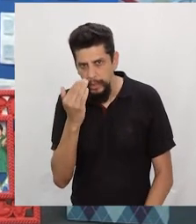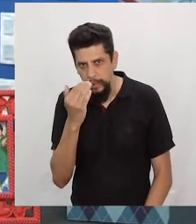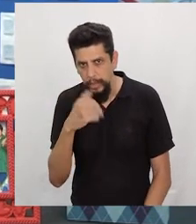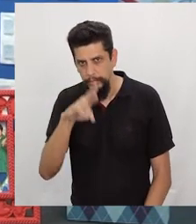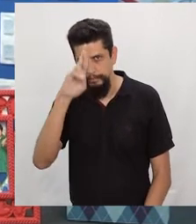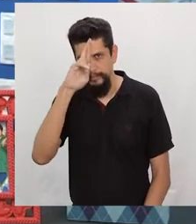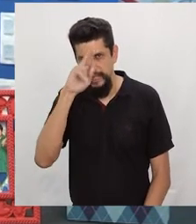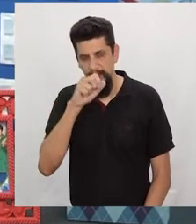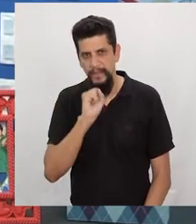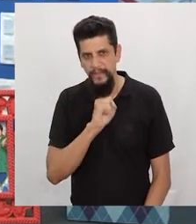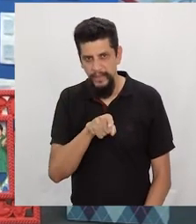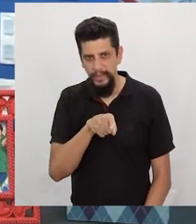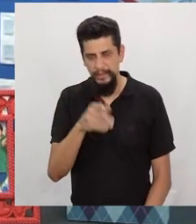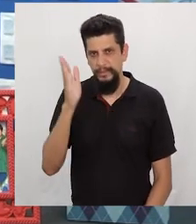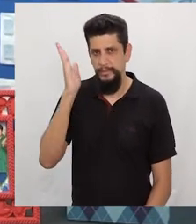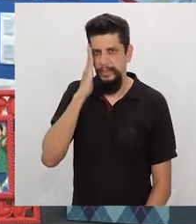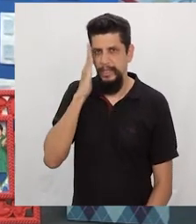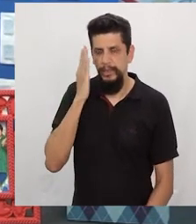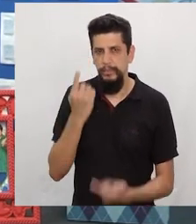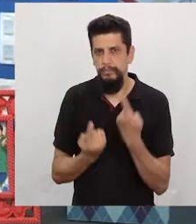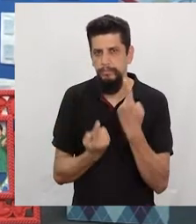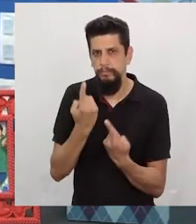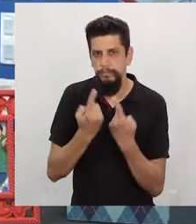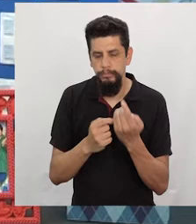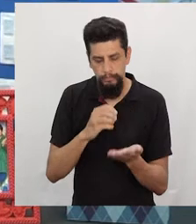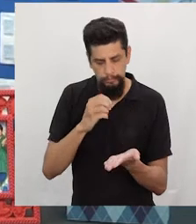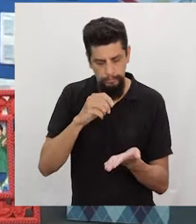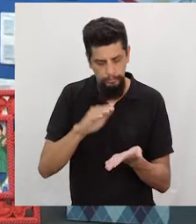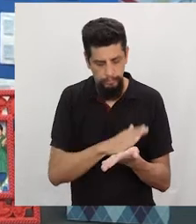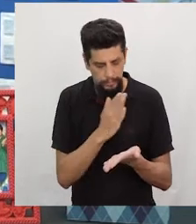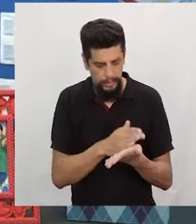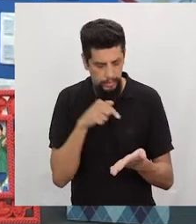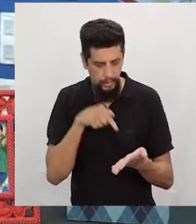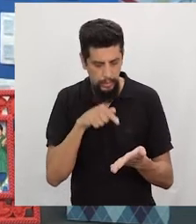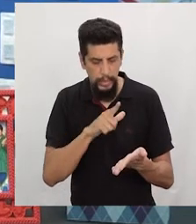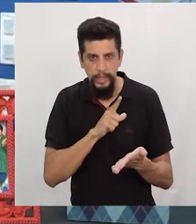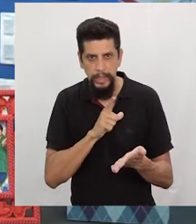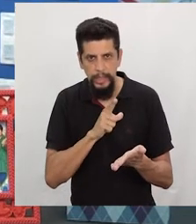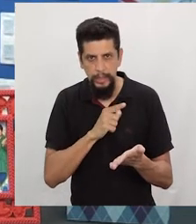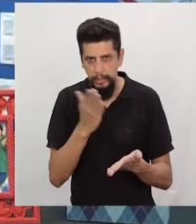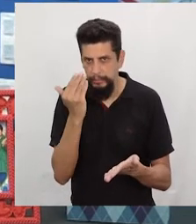acaso, o senhor sabe qual será o cardápio?"